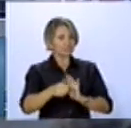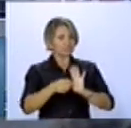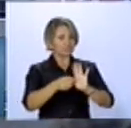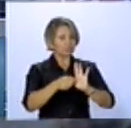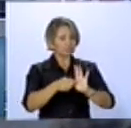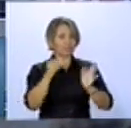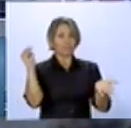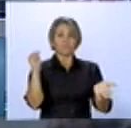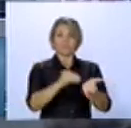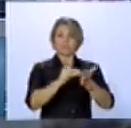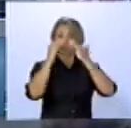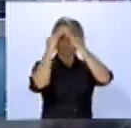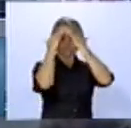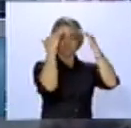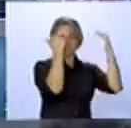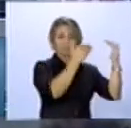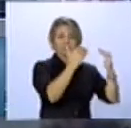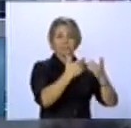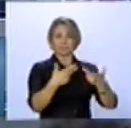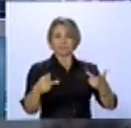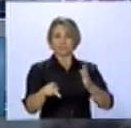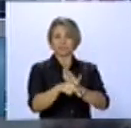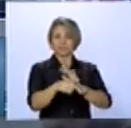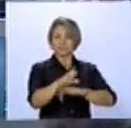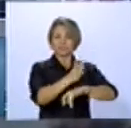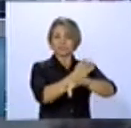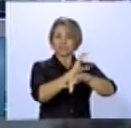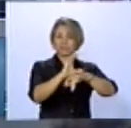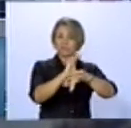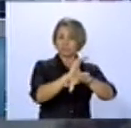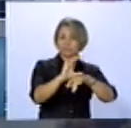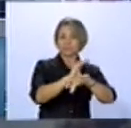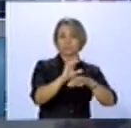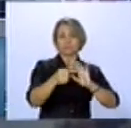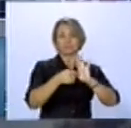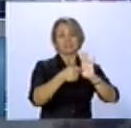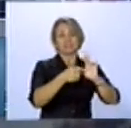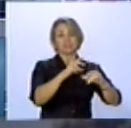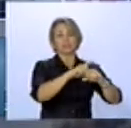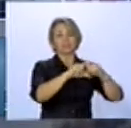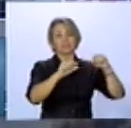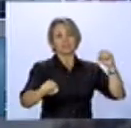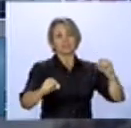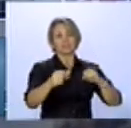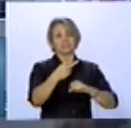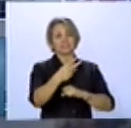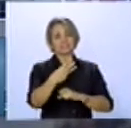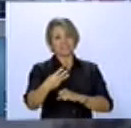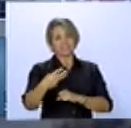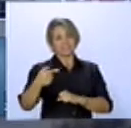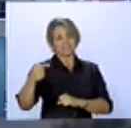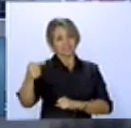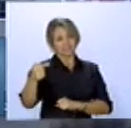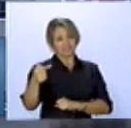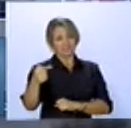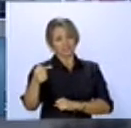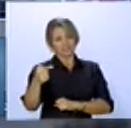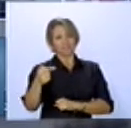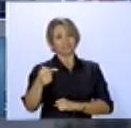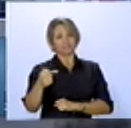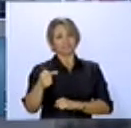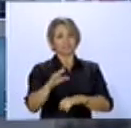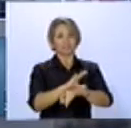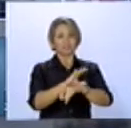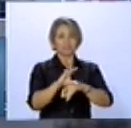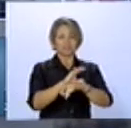pelos princípios constitucionais da administração pública esculpindo no artigo 37 Cap da nossa Constituição notadamente os